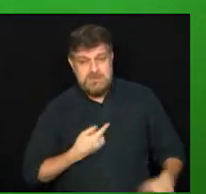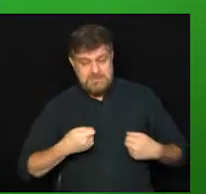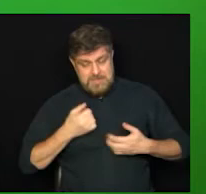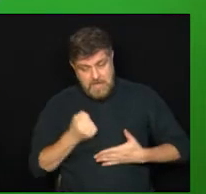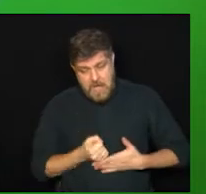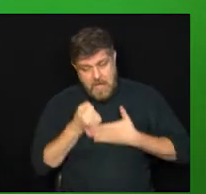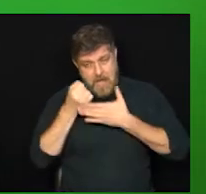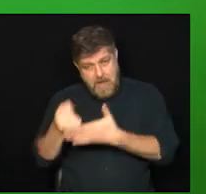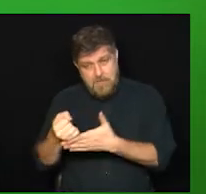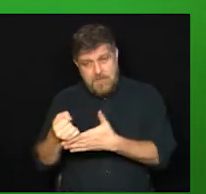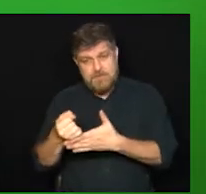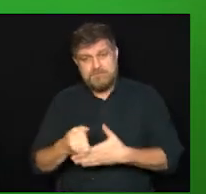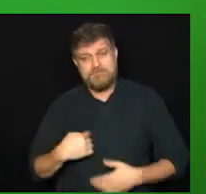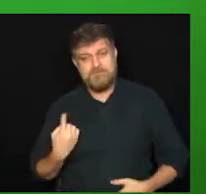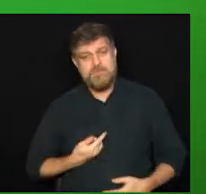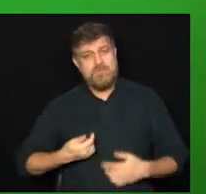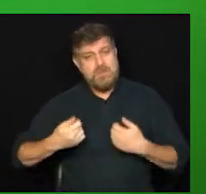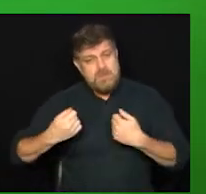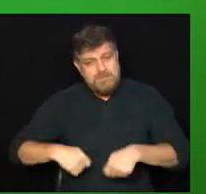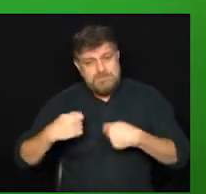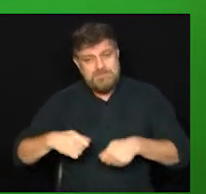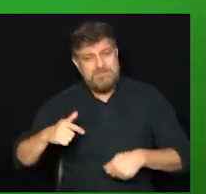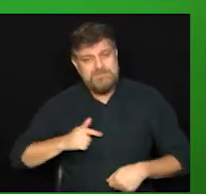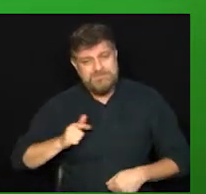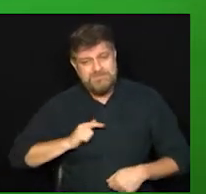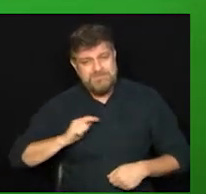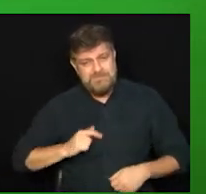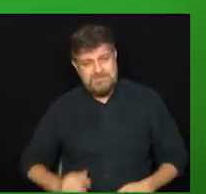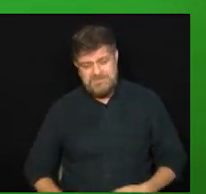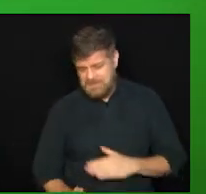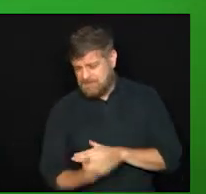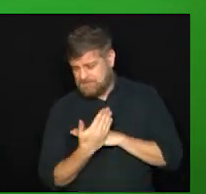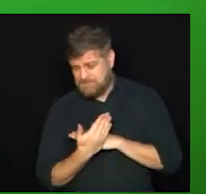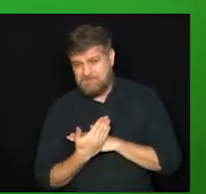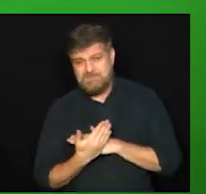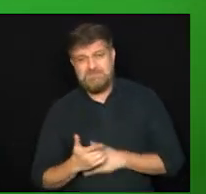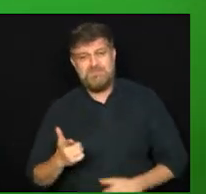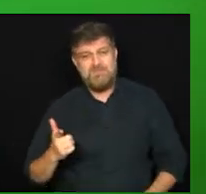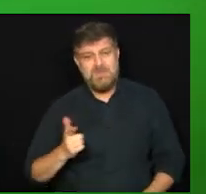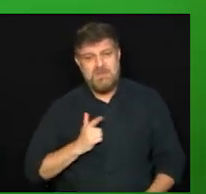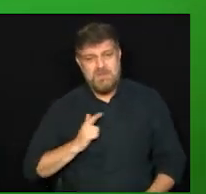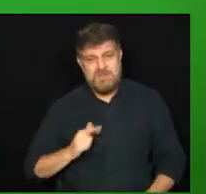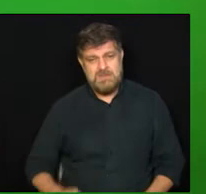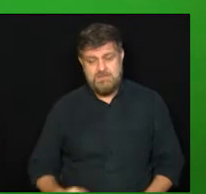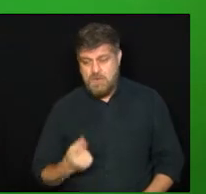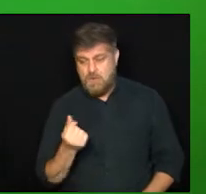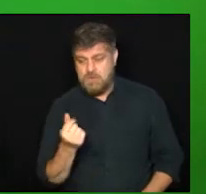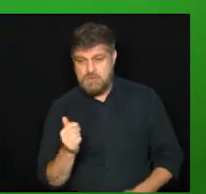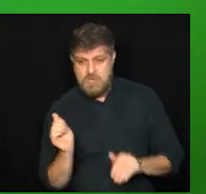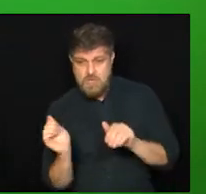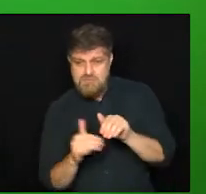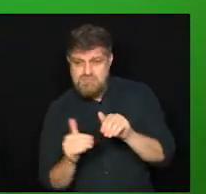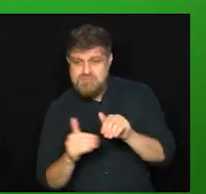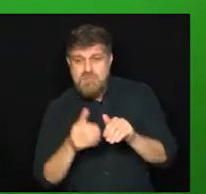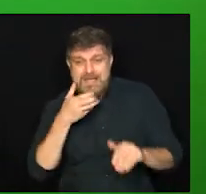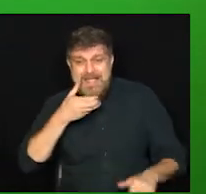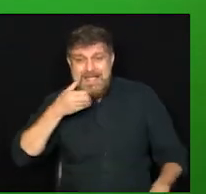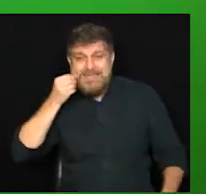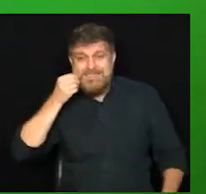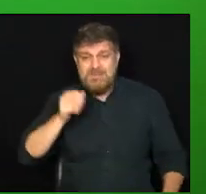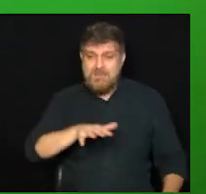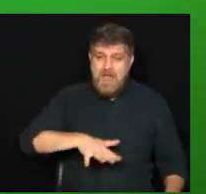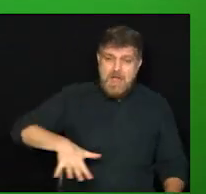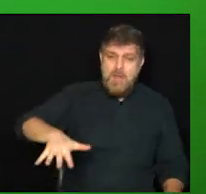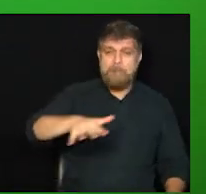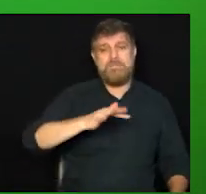A gente precisa de uma ajuda, assim como existiu o FATUR, né? O Fundo de Apoio ao Turismo, para